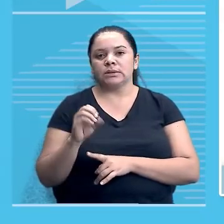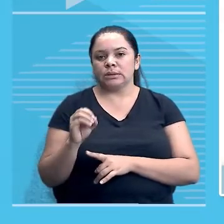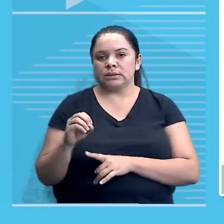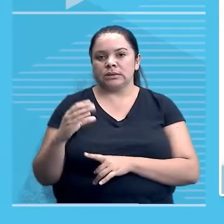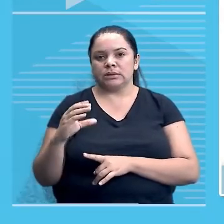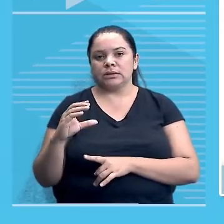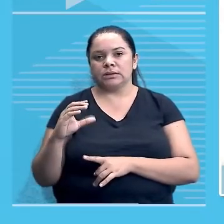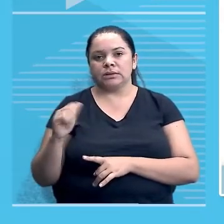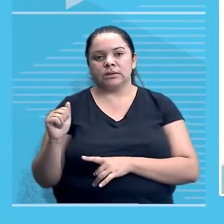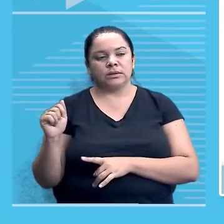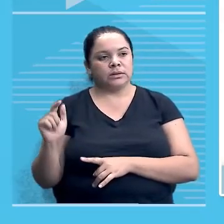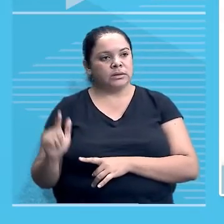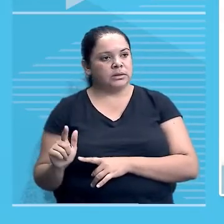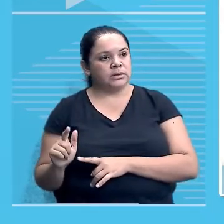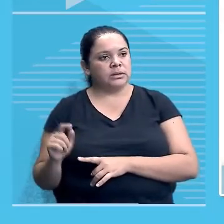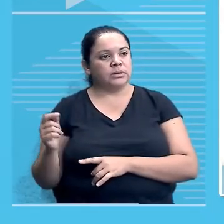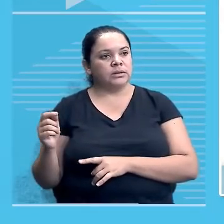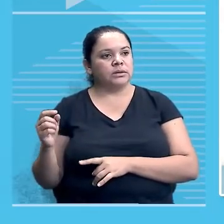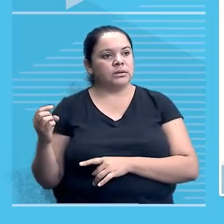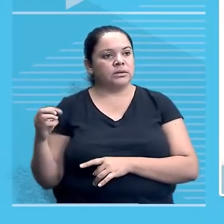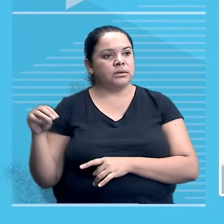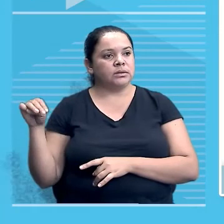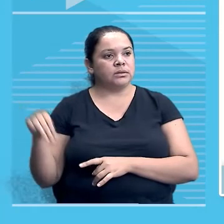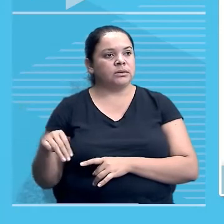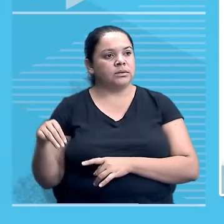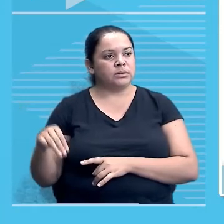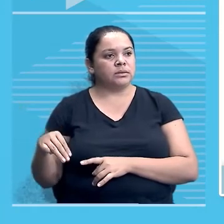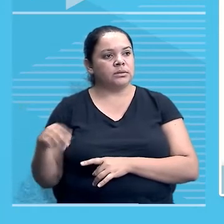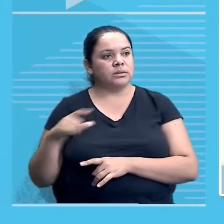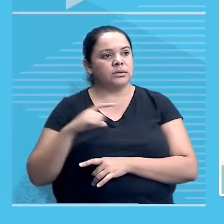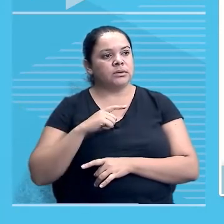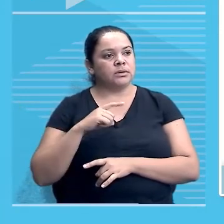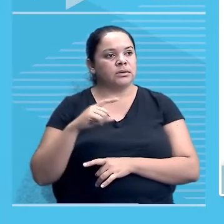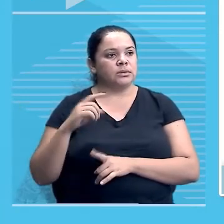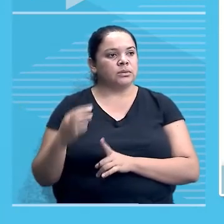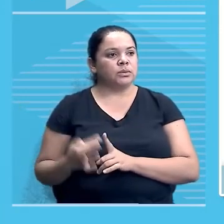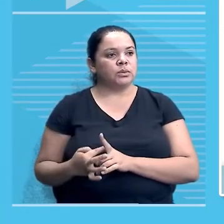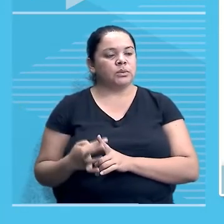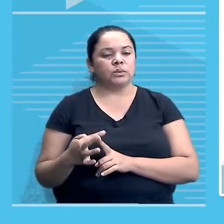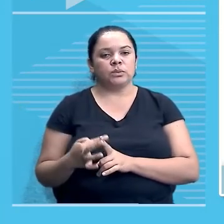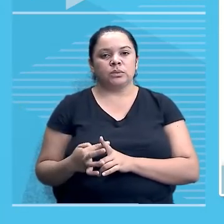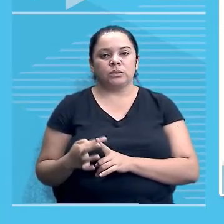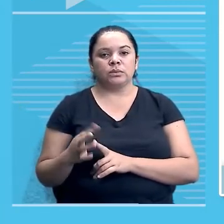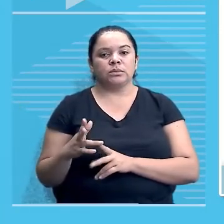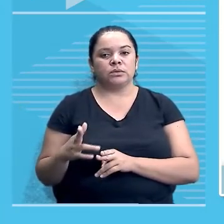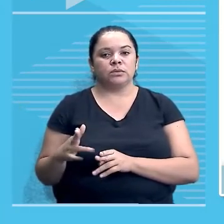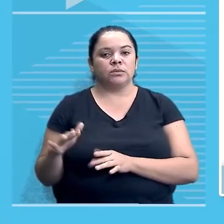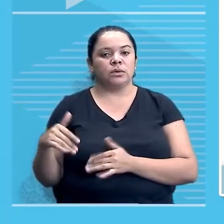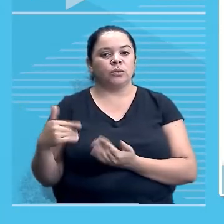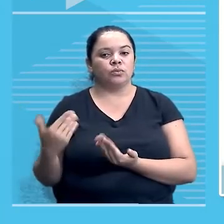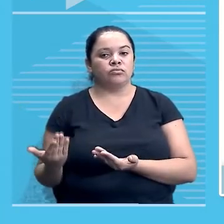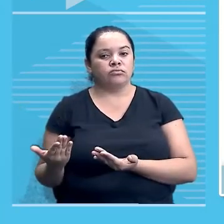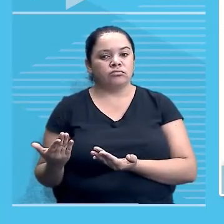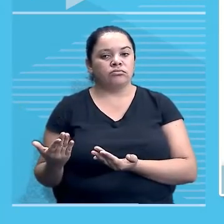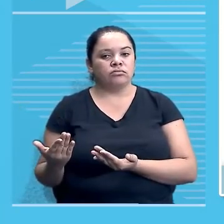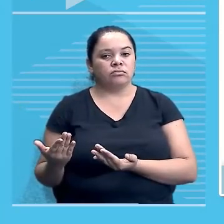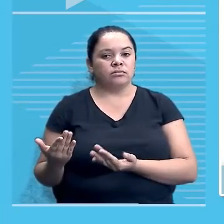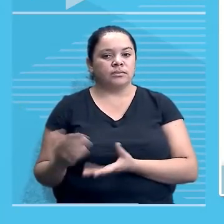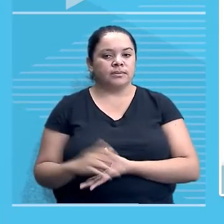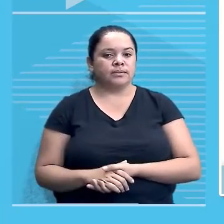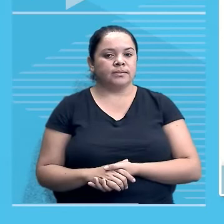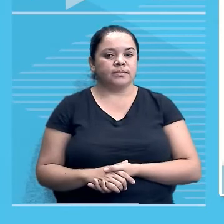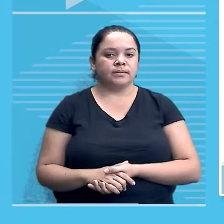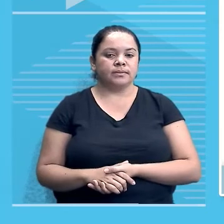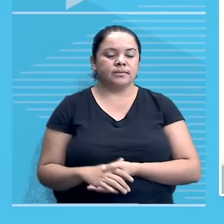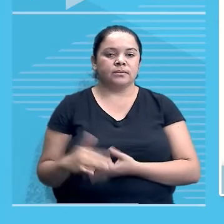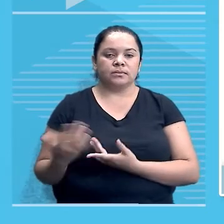ele sofreu uma variação de temperatura igual a. Então, eu quero saber qual é a variação